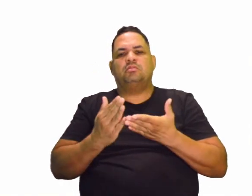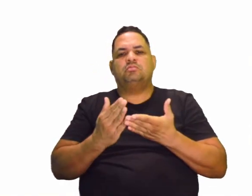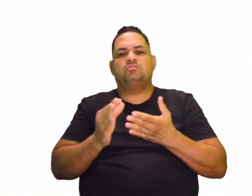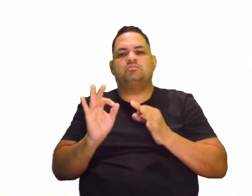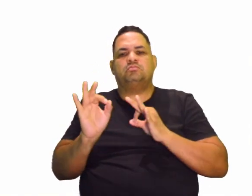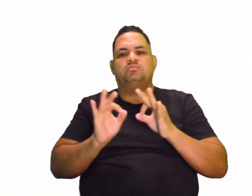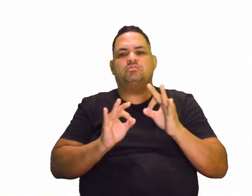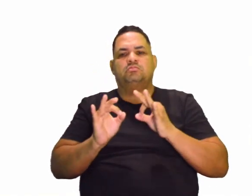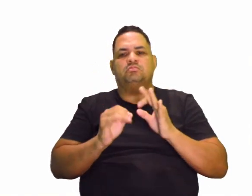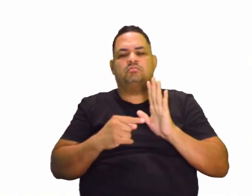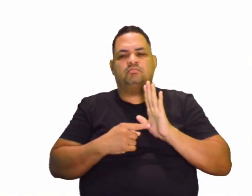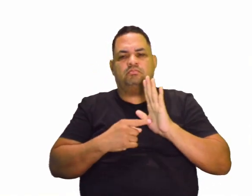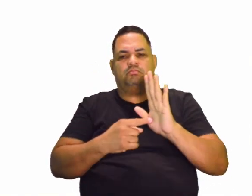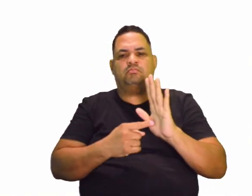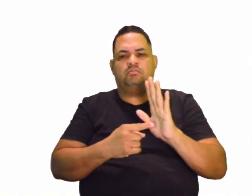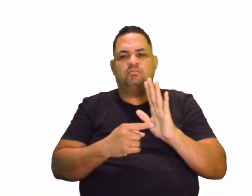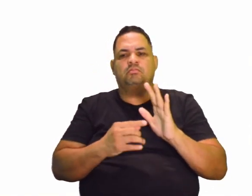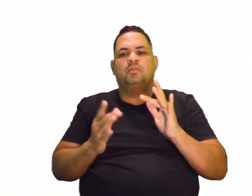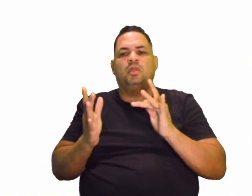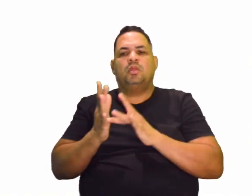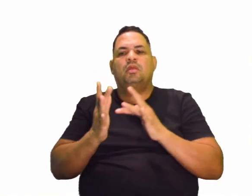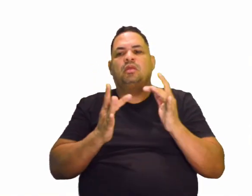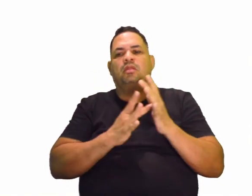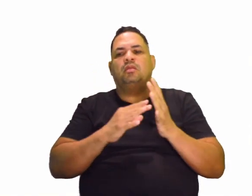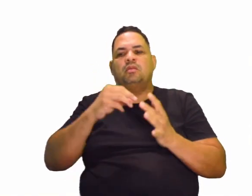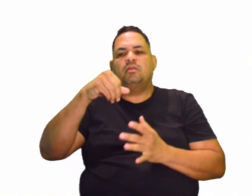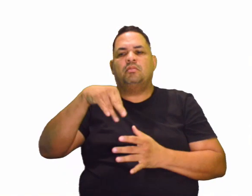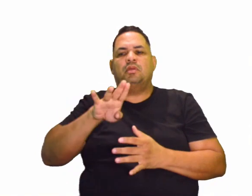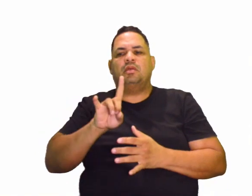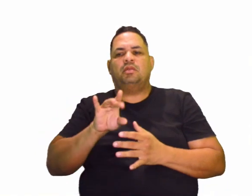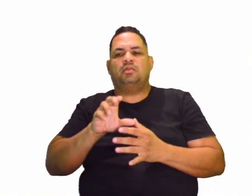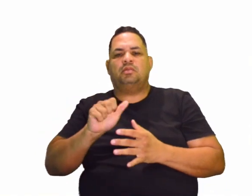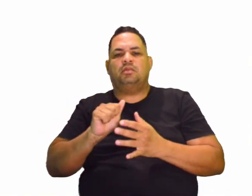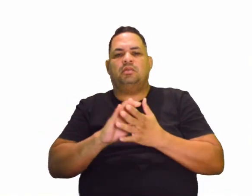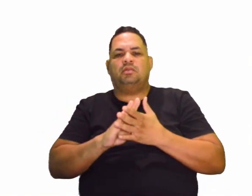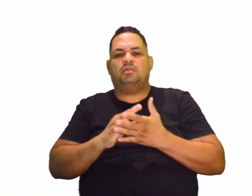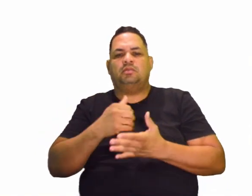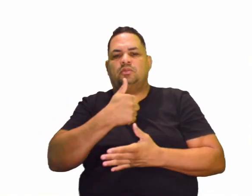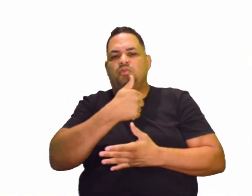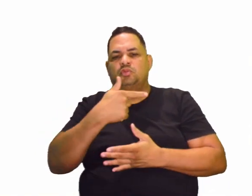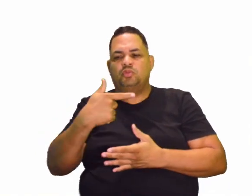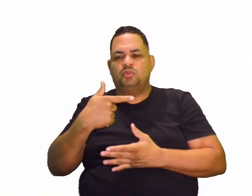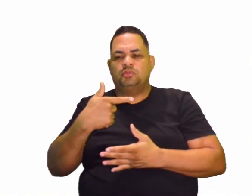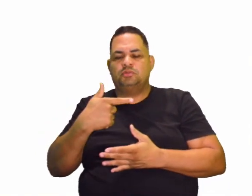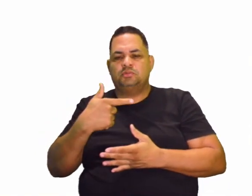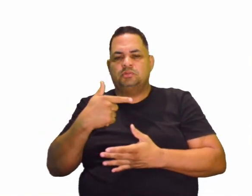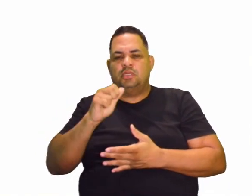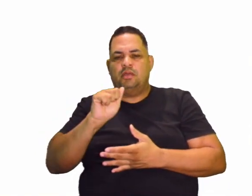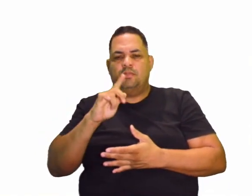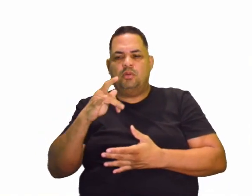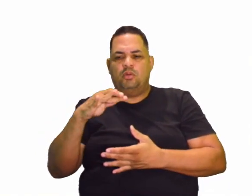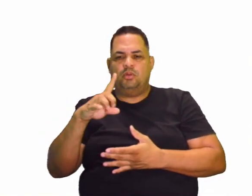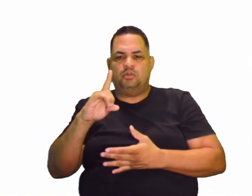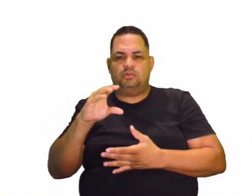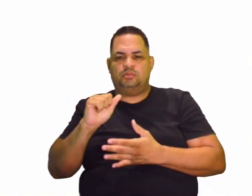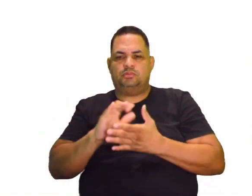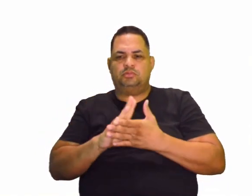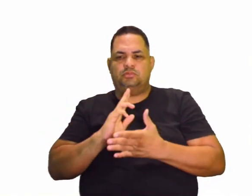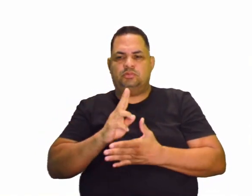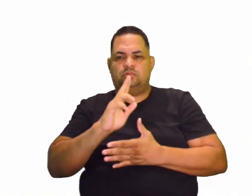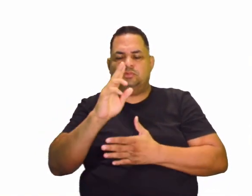de representação de Cristo, Maria e os apóstolos. Isso prevaleceu até